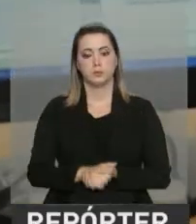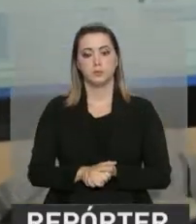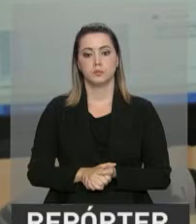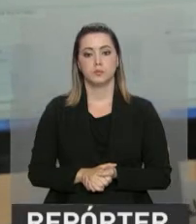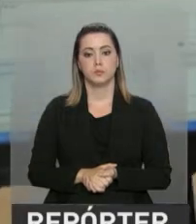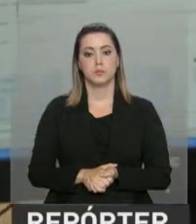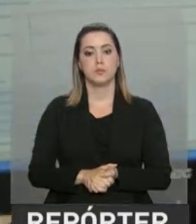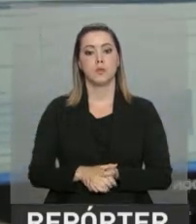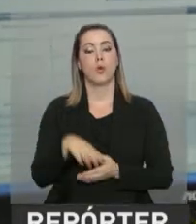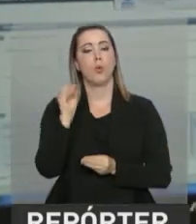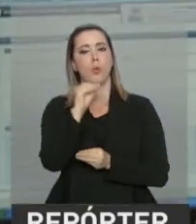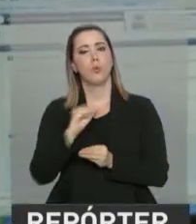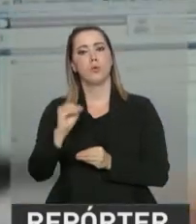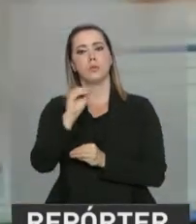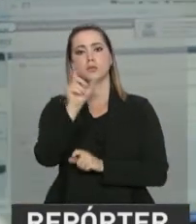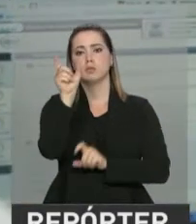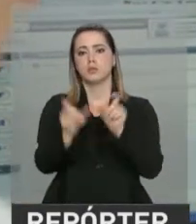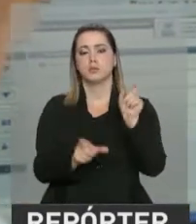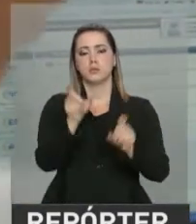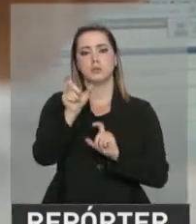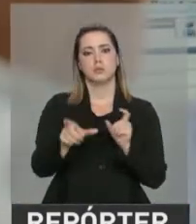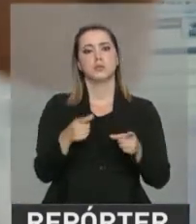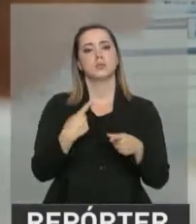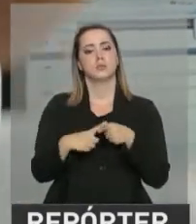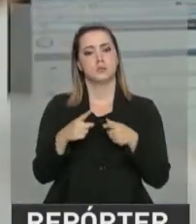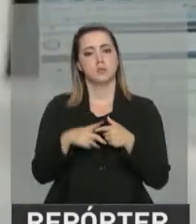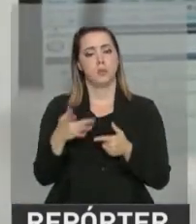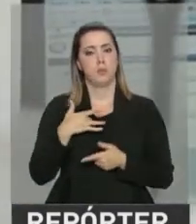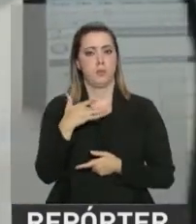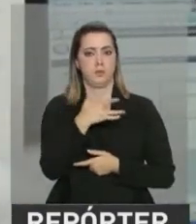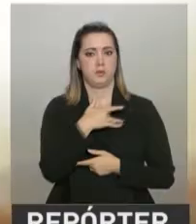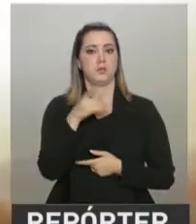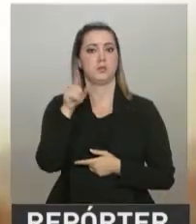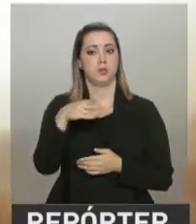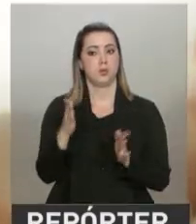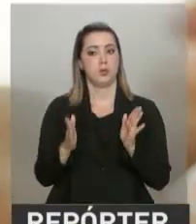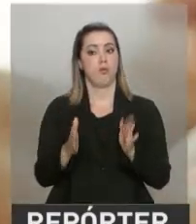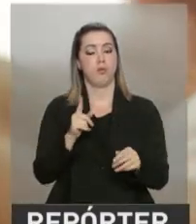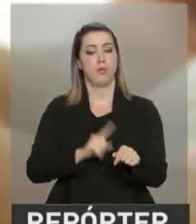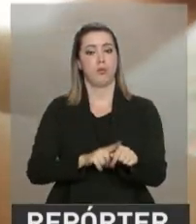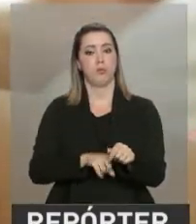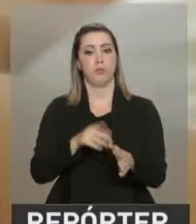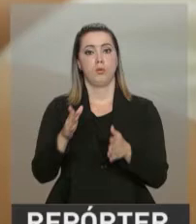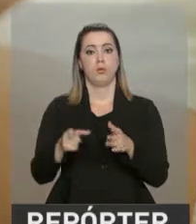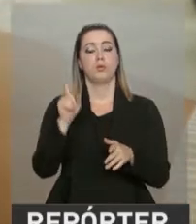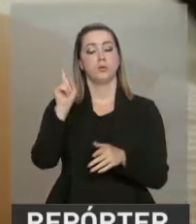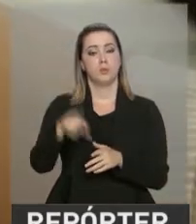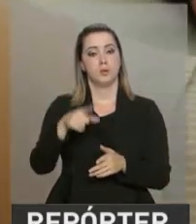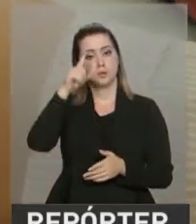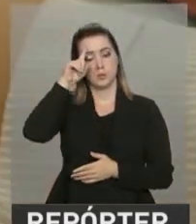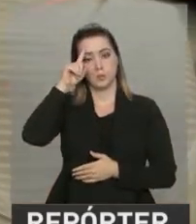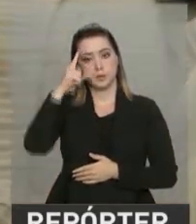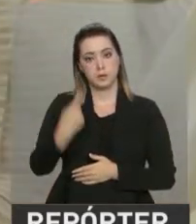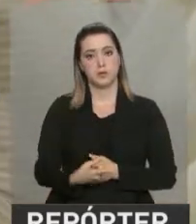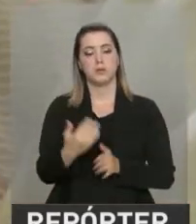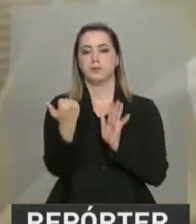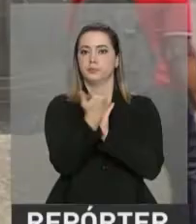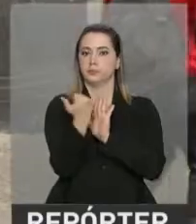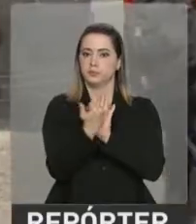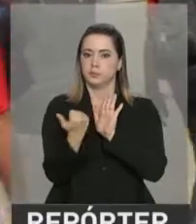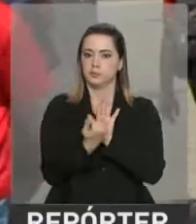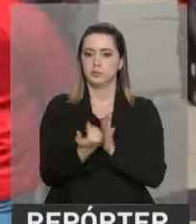atendimento às necessidades de saúde dentro do prazo é uma obrigação dos planos de saúde mas nem todo mundo sabe